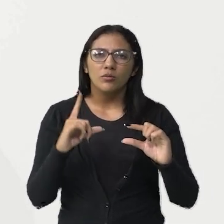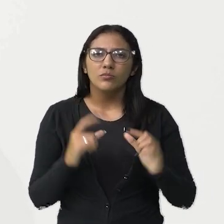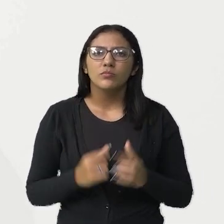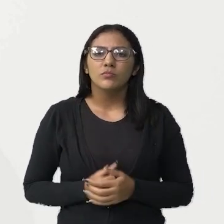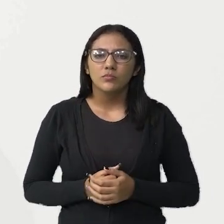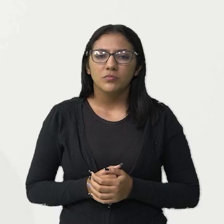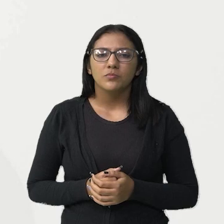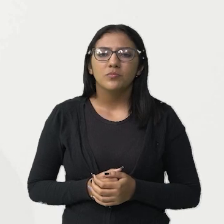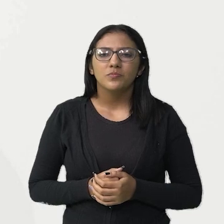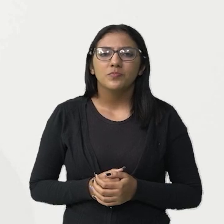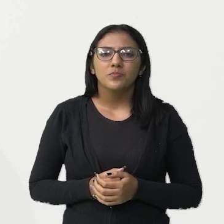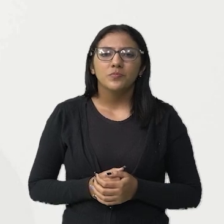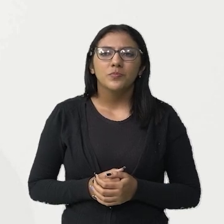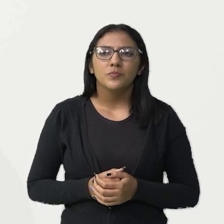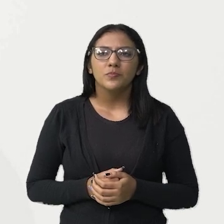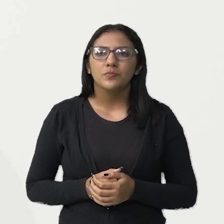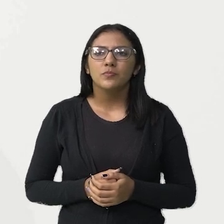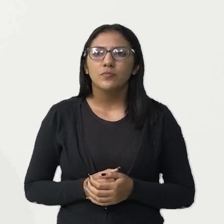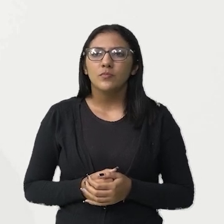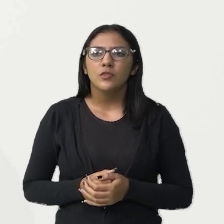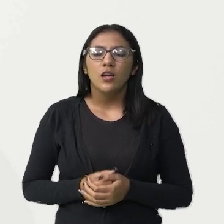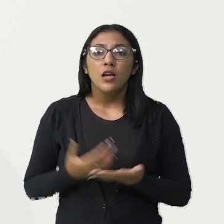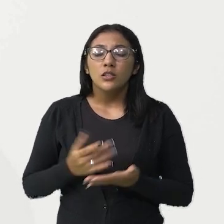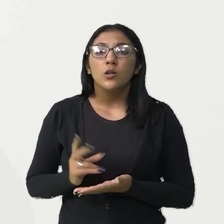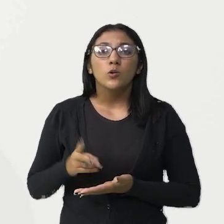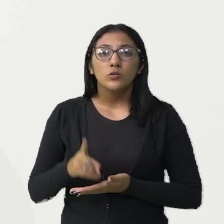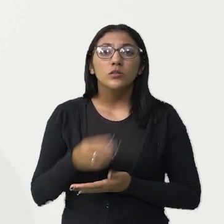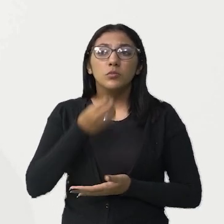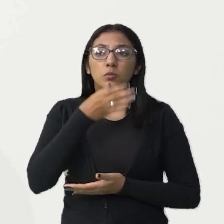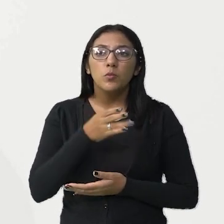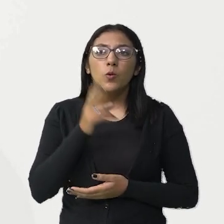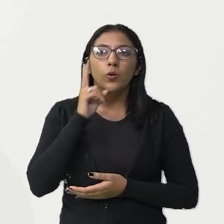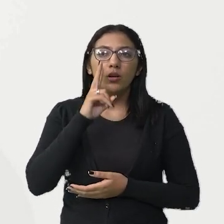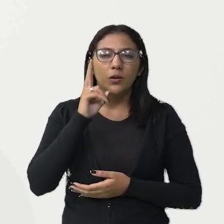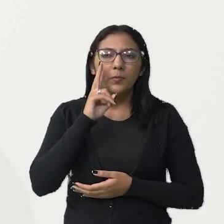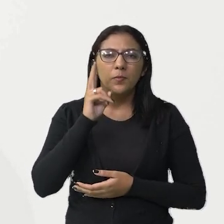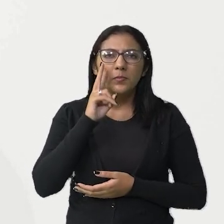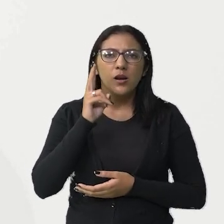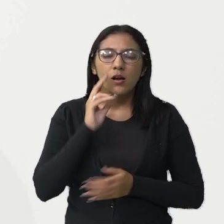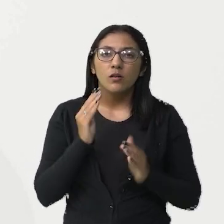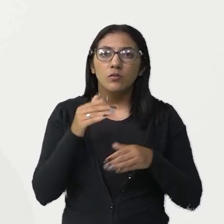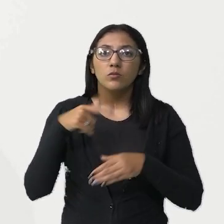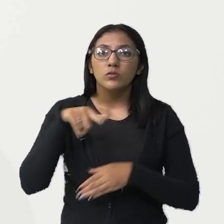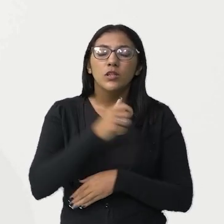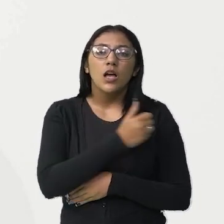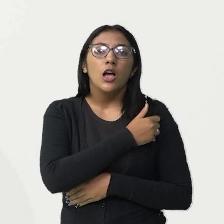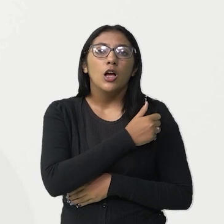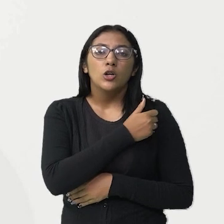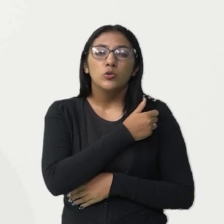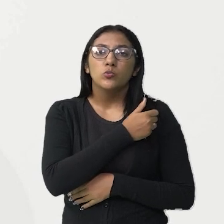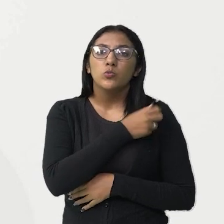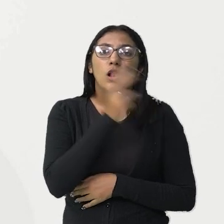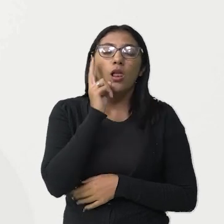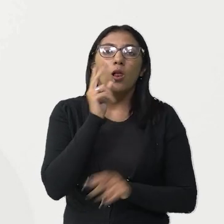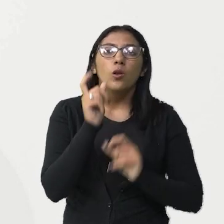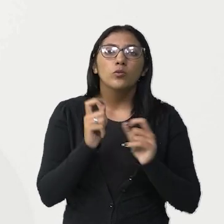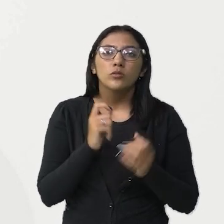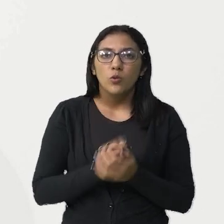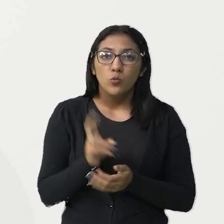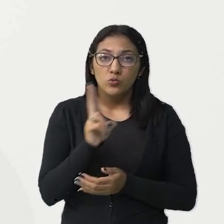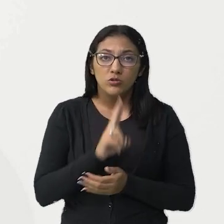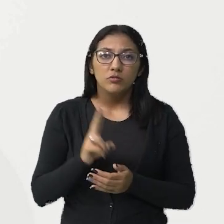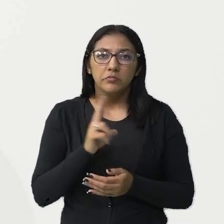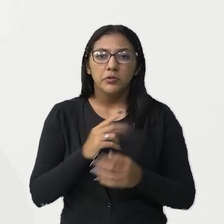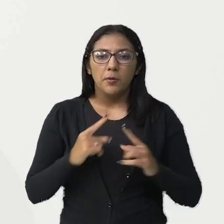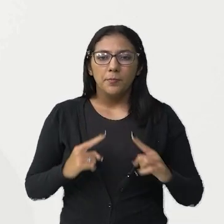trabalhando, ok? Então sempre é bom a gente ressaltar para os nossos alunos, né, que ao utilizar a regra